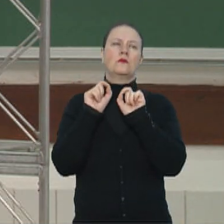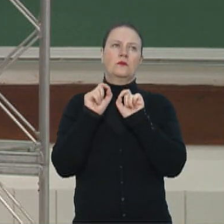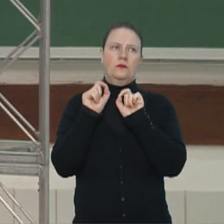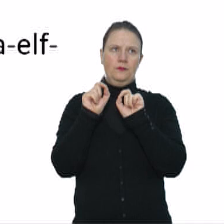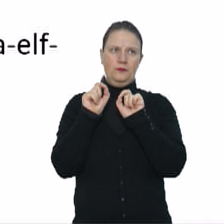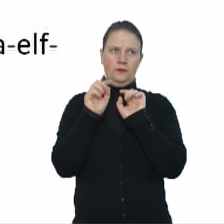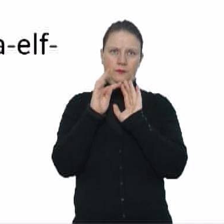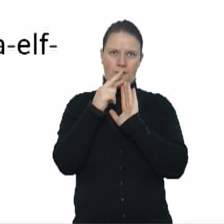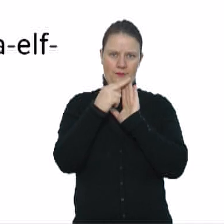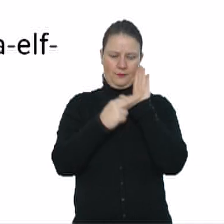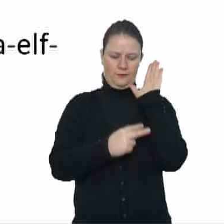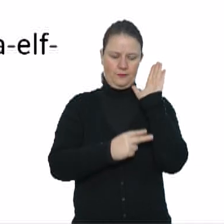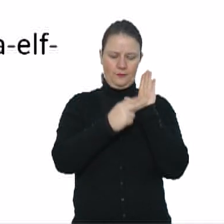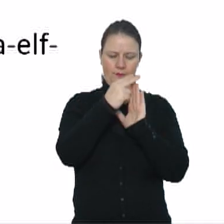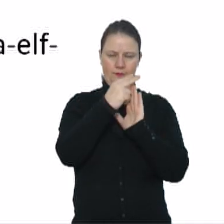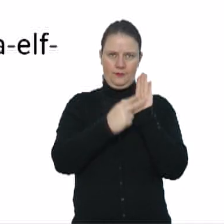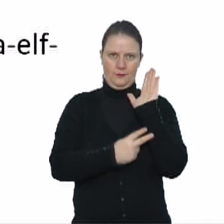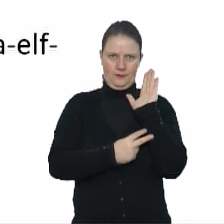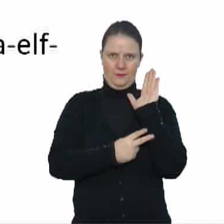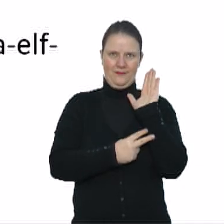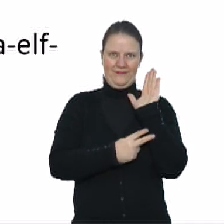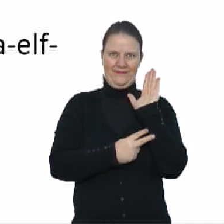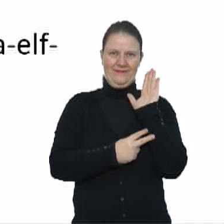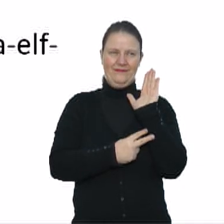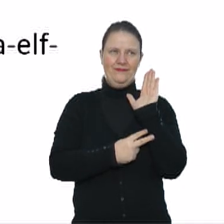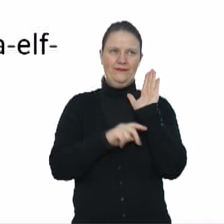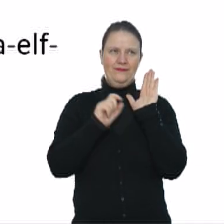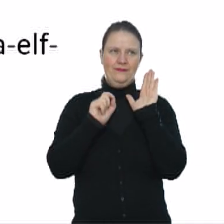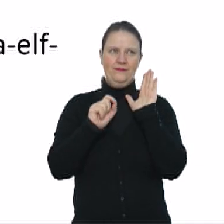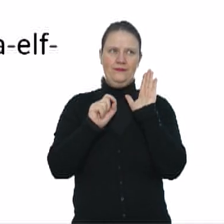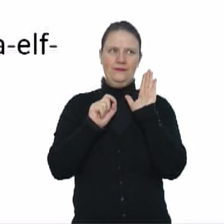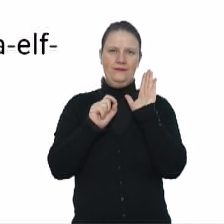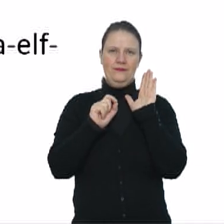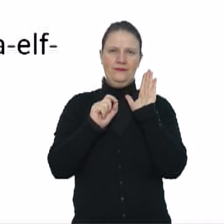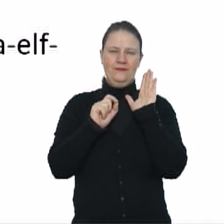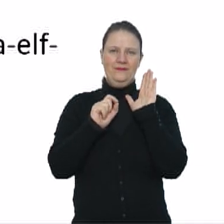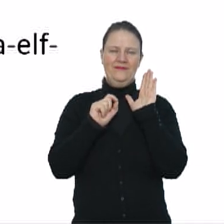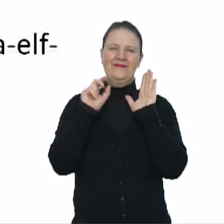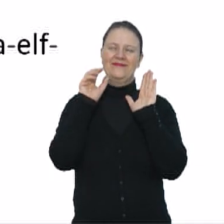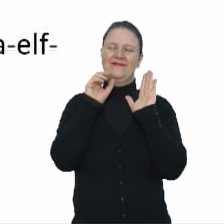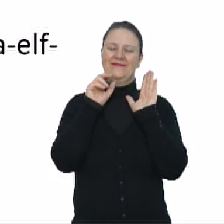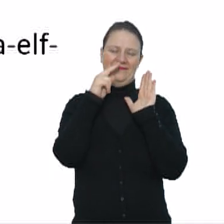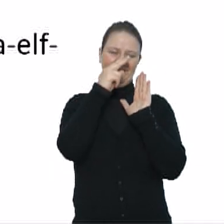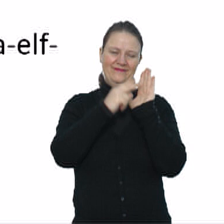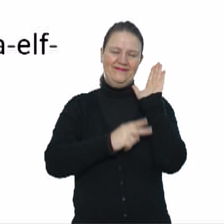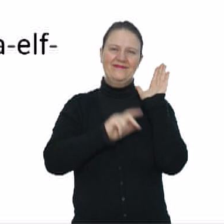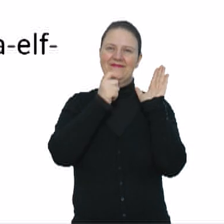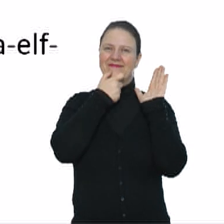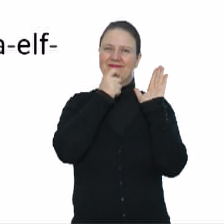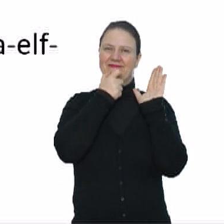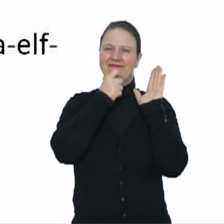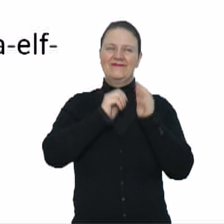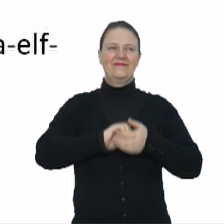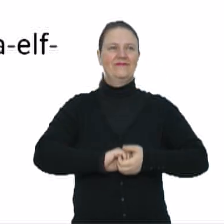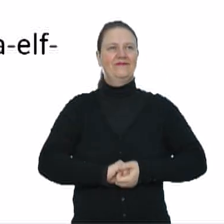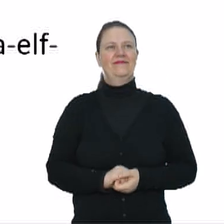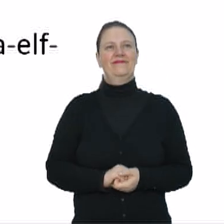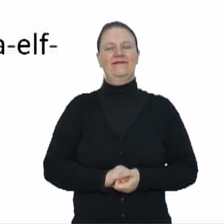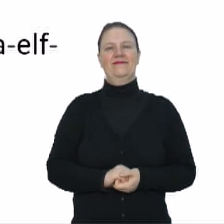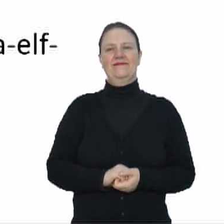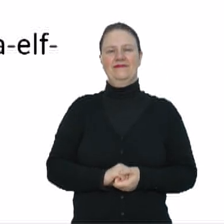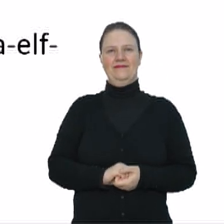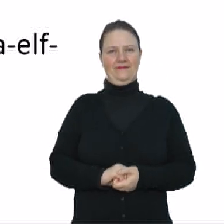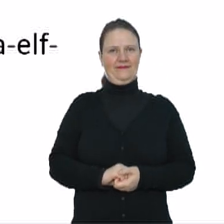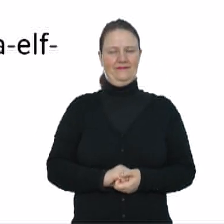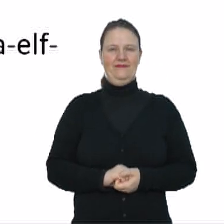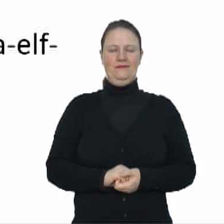ler. Ó. The term English as a língua franca refers to the teaching, learning and the use of English as